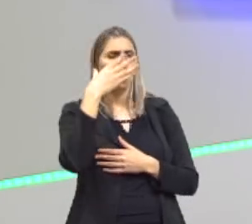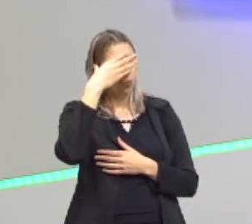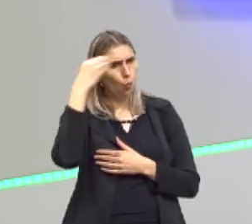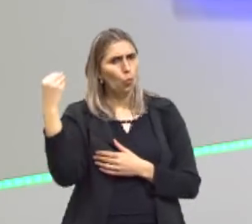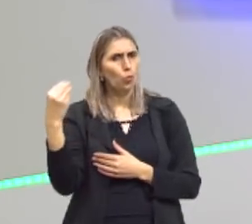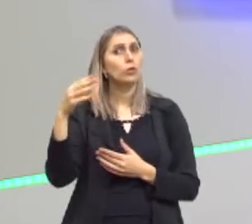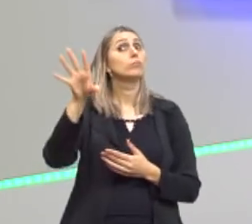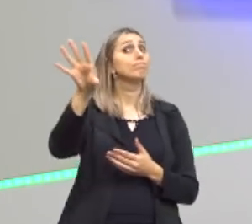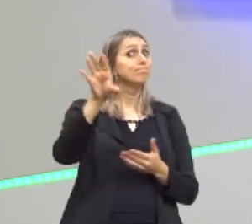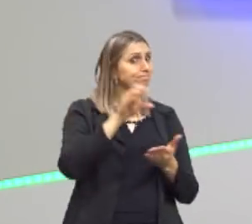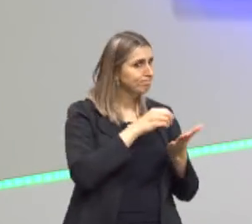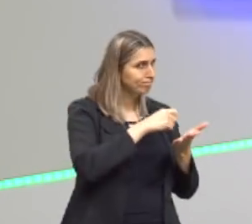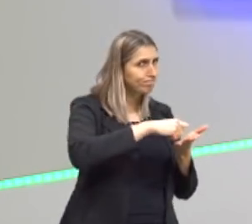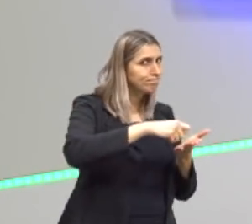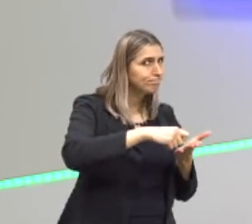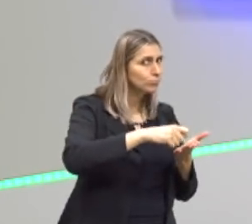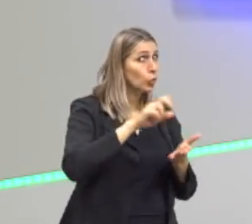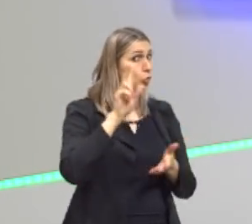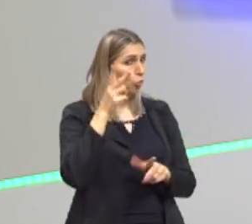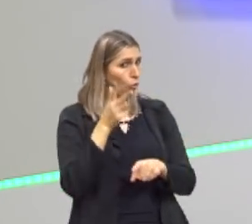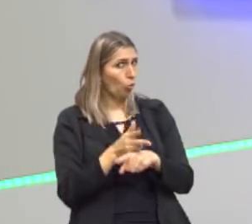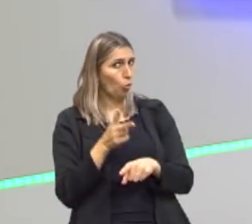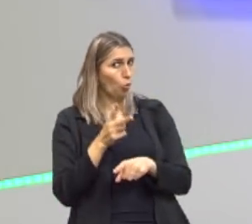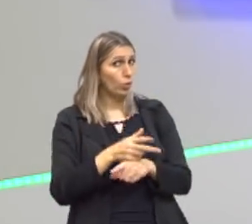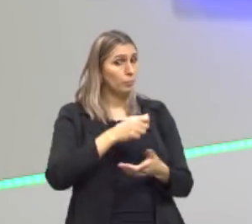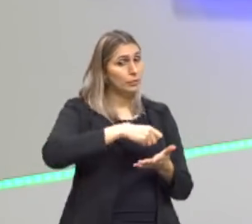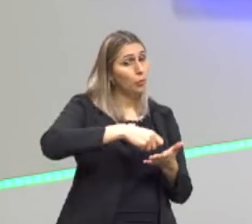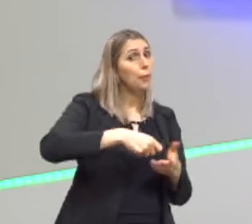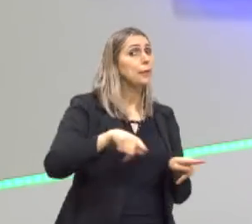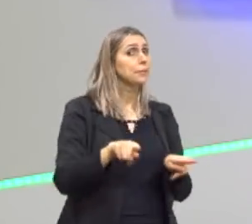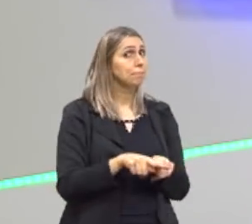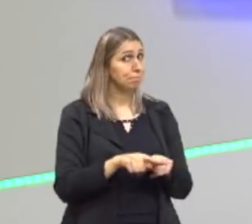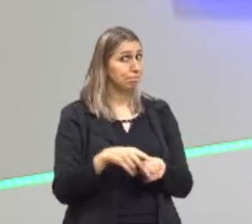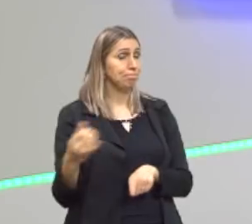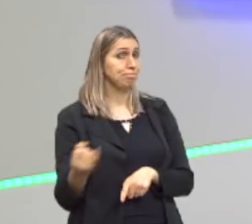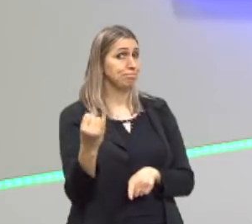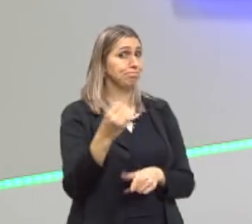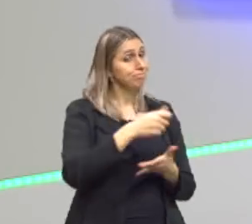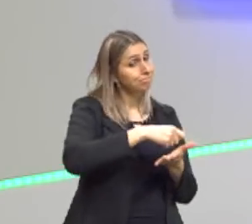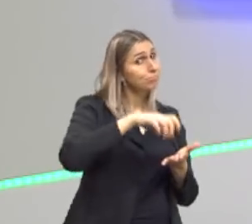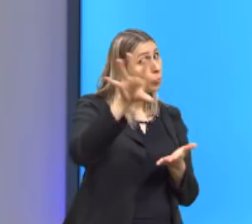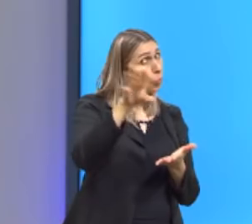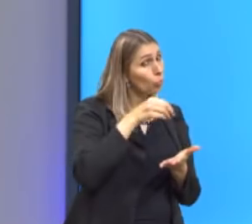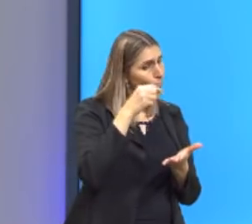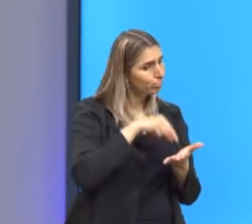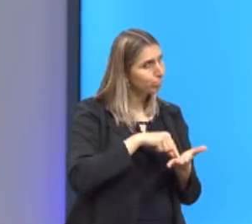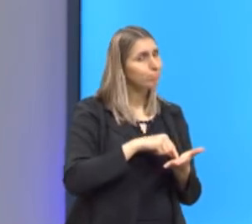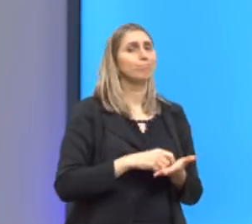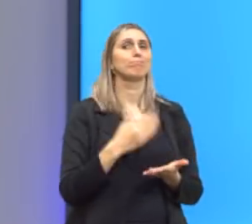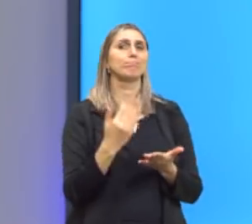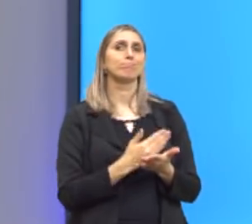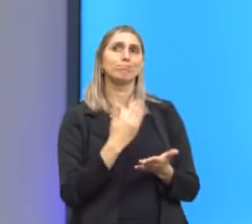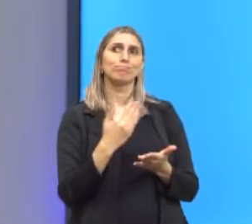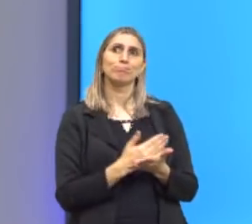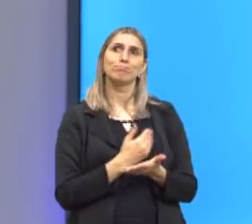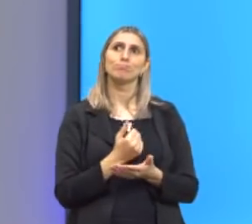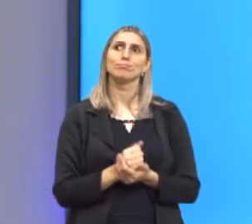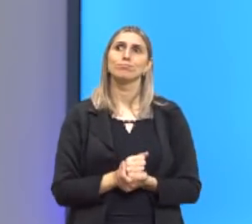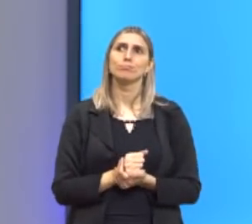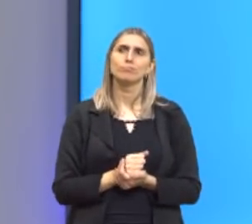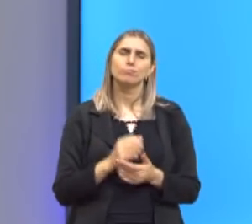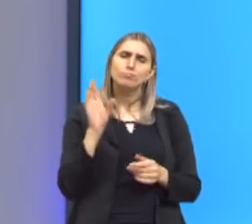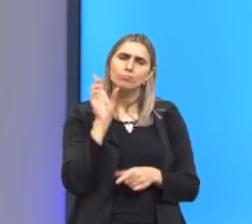que anotar isso. Não basta só olhar o vídeo, porque essas anotações são importantes. Então, já anote. Né?